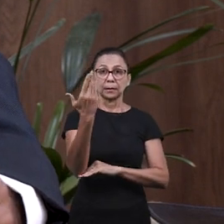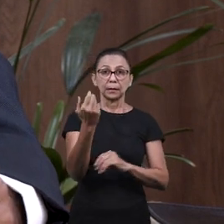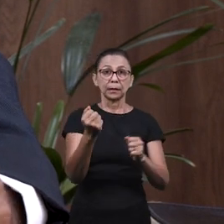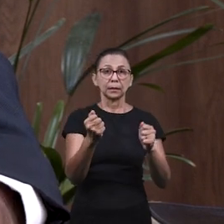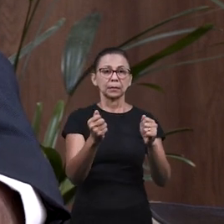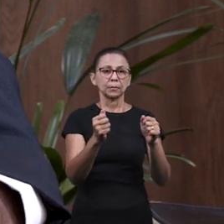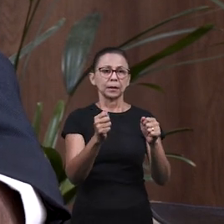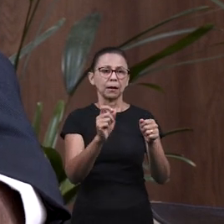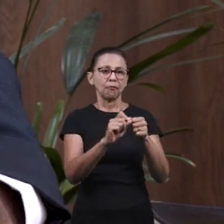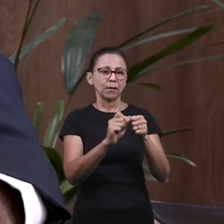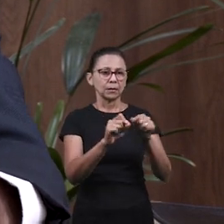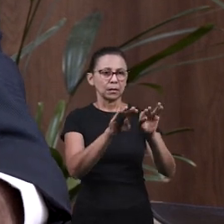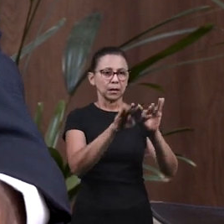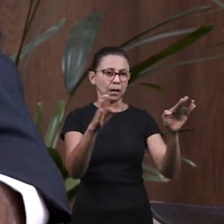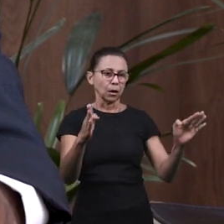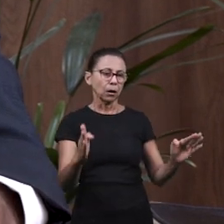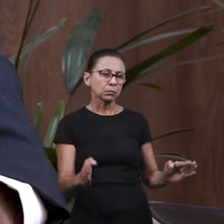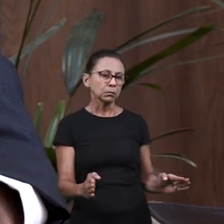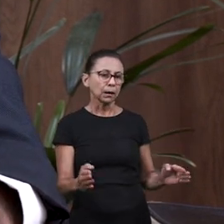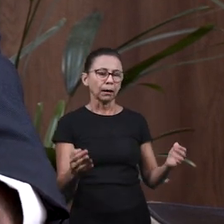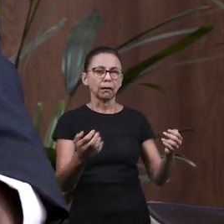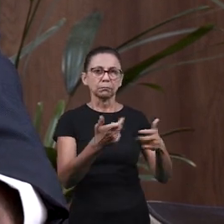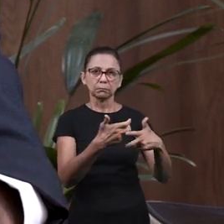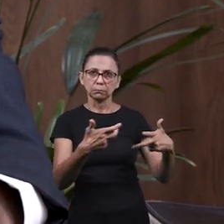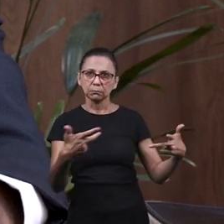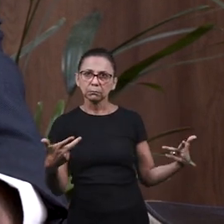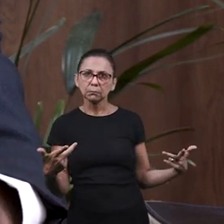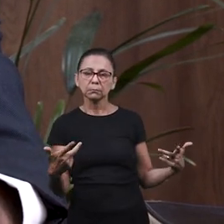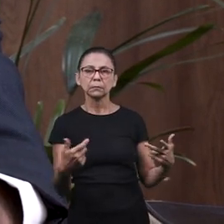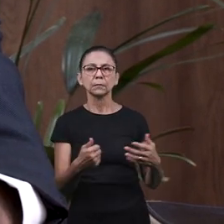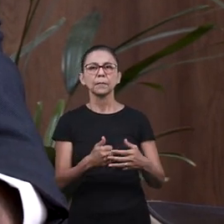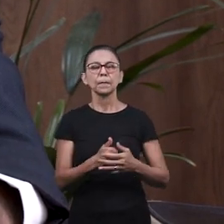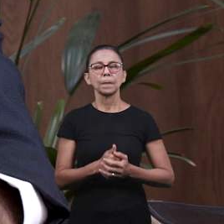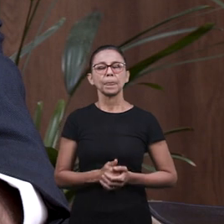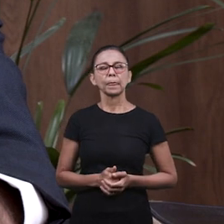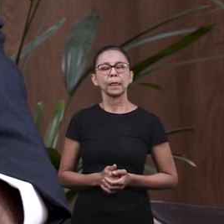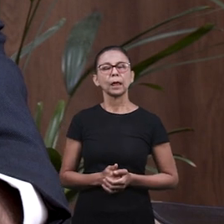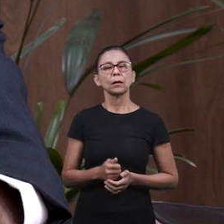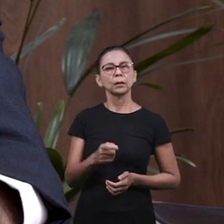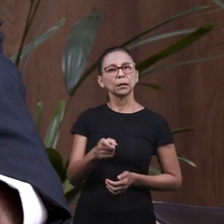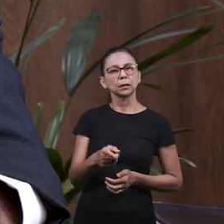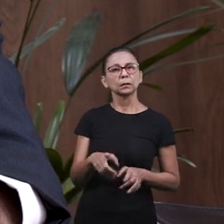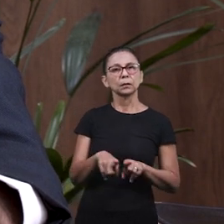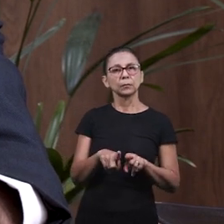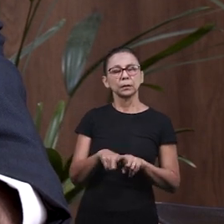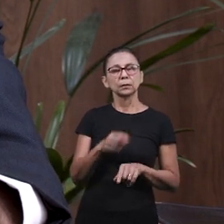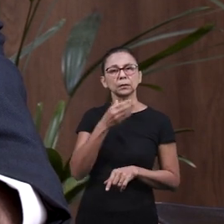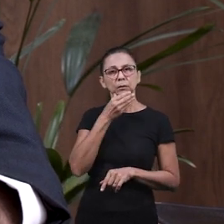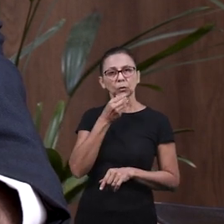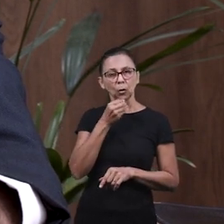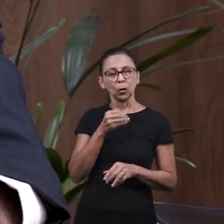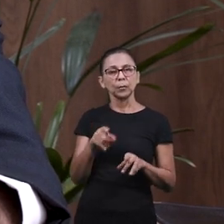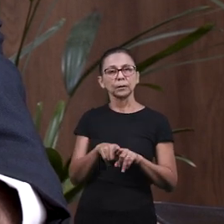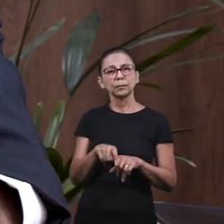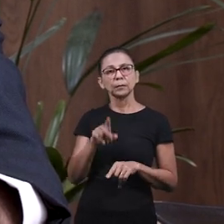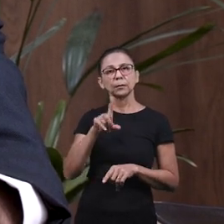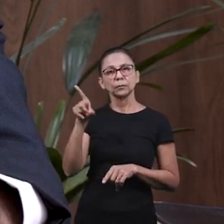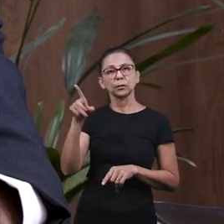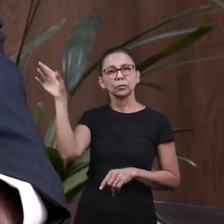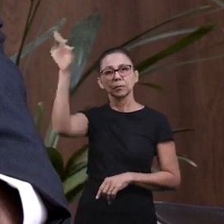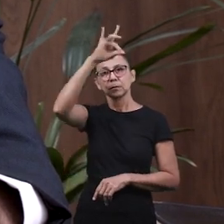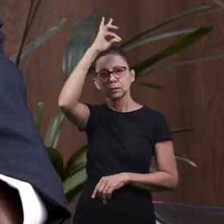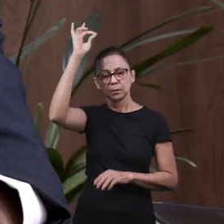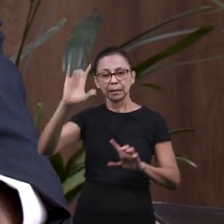o que registra a palavra do Senhor. Ele também foi cheio do Espírito Santo para um trabalho de edificar ali o tabernáculo e fazer aquilo que